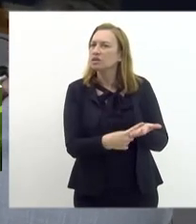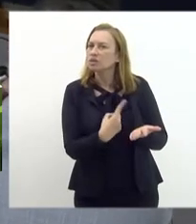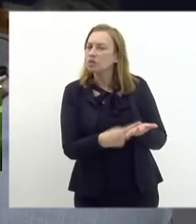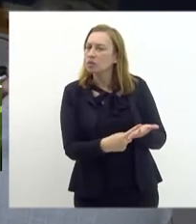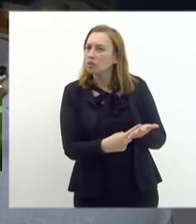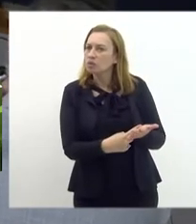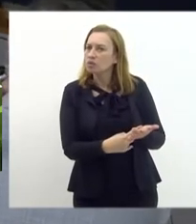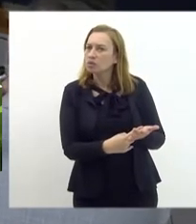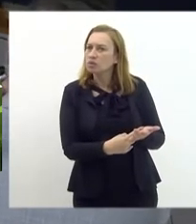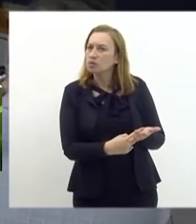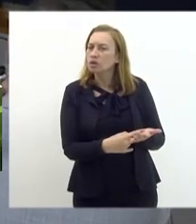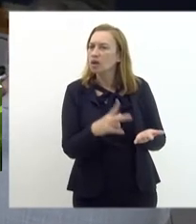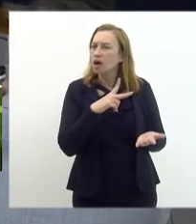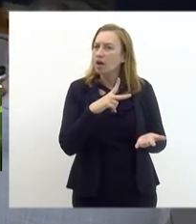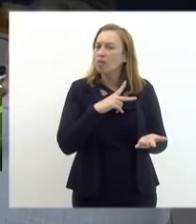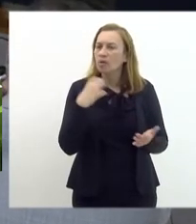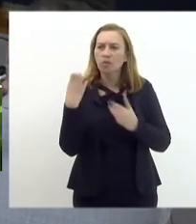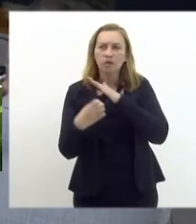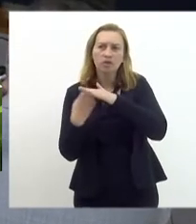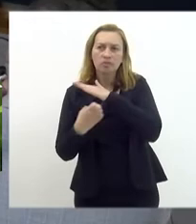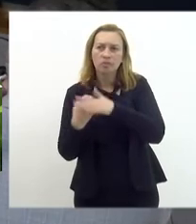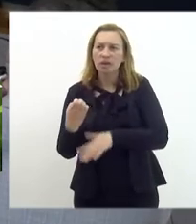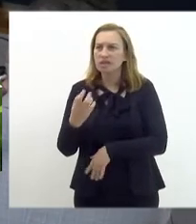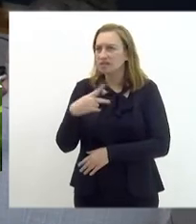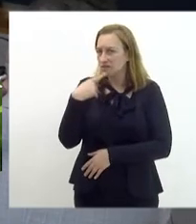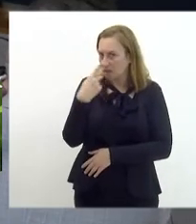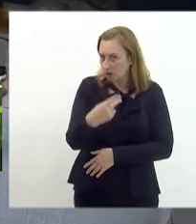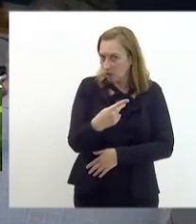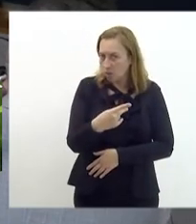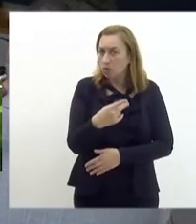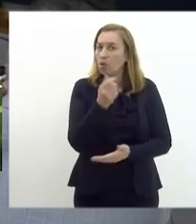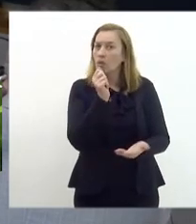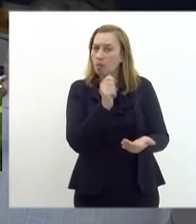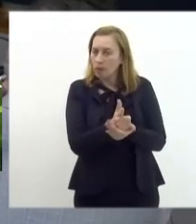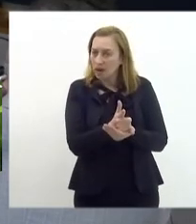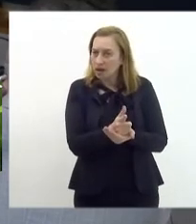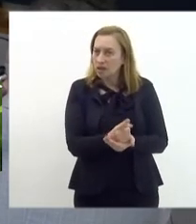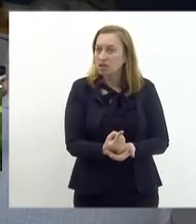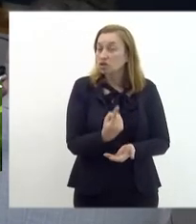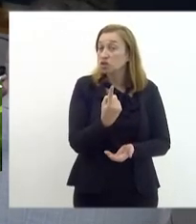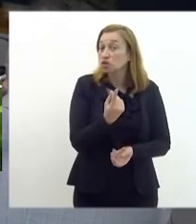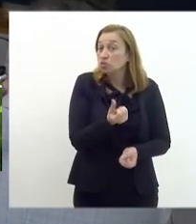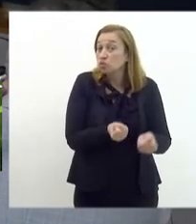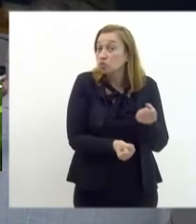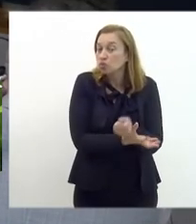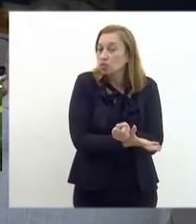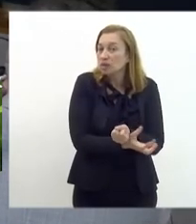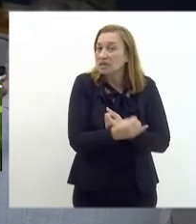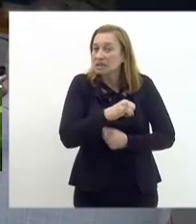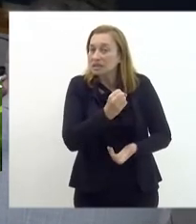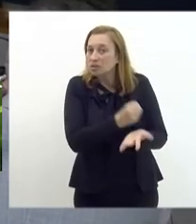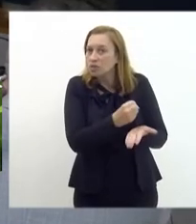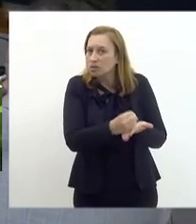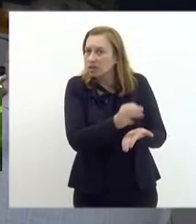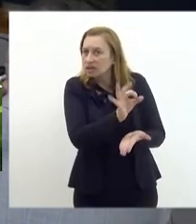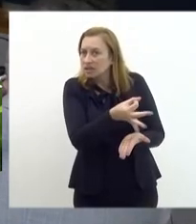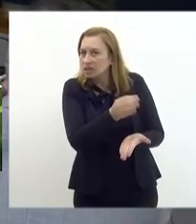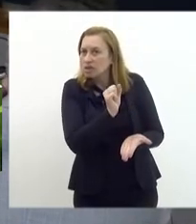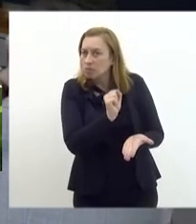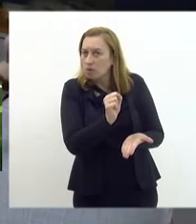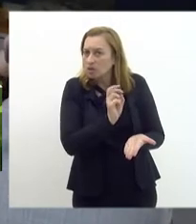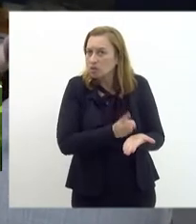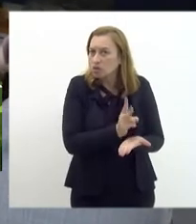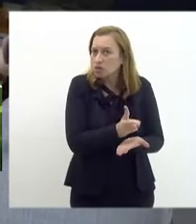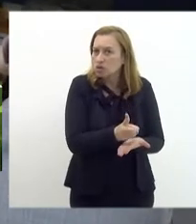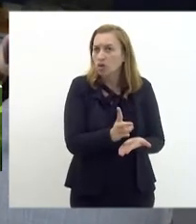leniência, a própria empresa confessou uma nulidade, quer dizer, o pagamento de uma propina, se aquele contrato específico pode ser mantido.